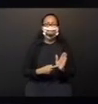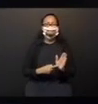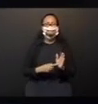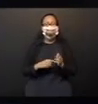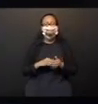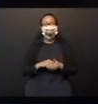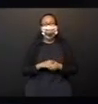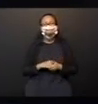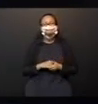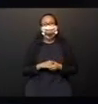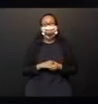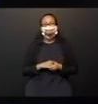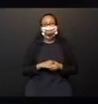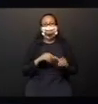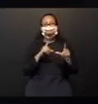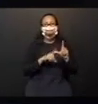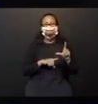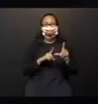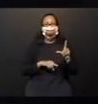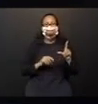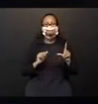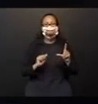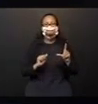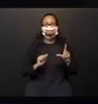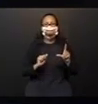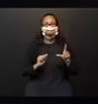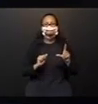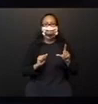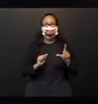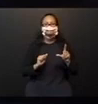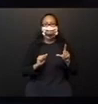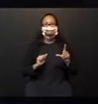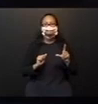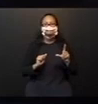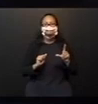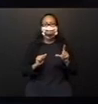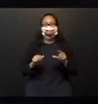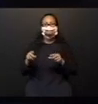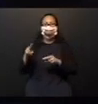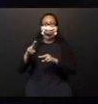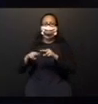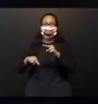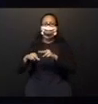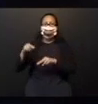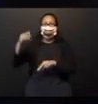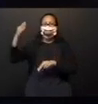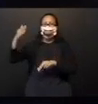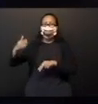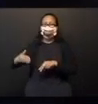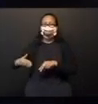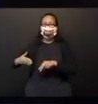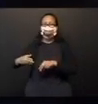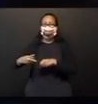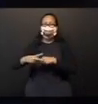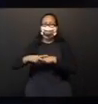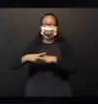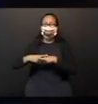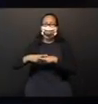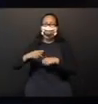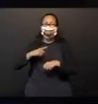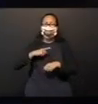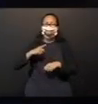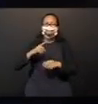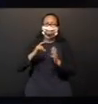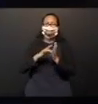legal. Na letra A, ele diz assim, na vitrine havia saias. E aí ele diz